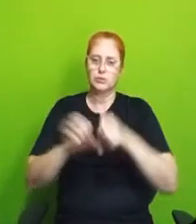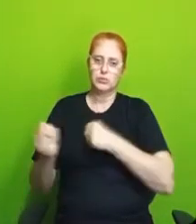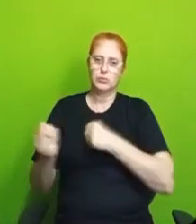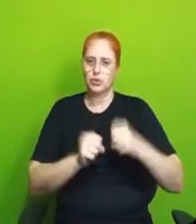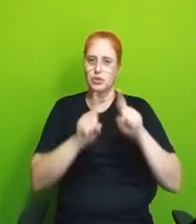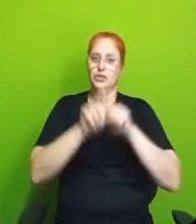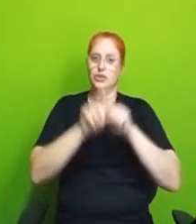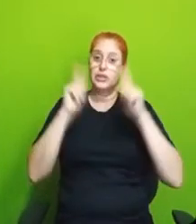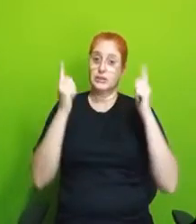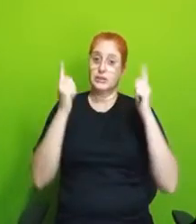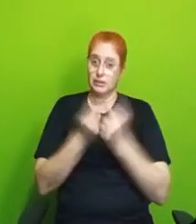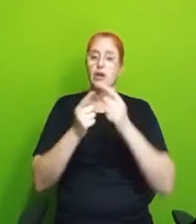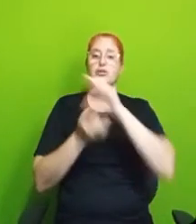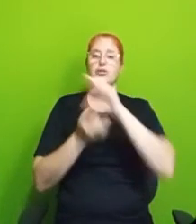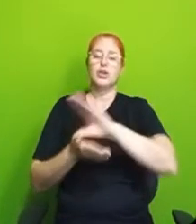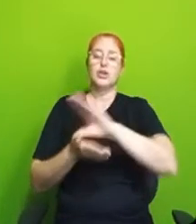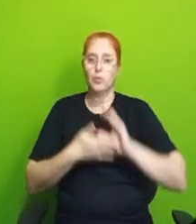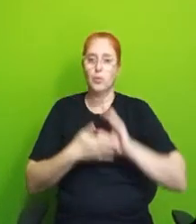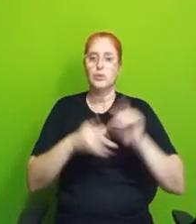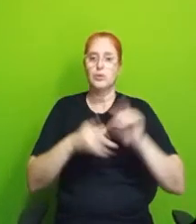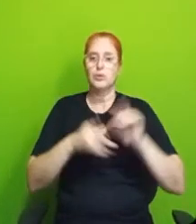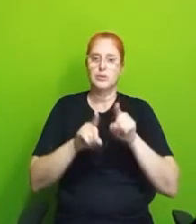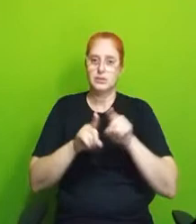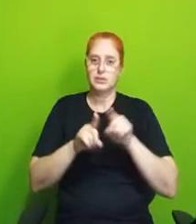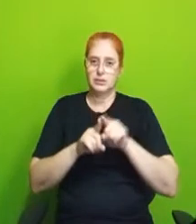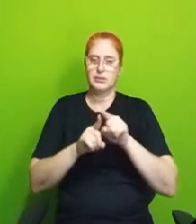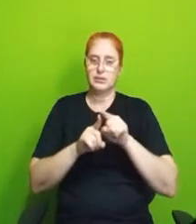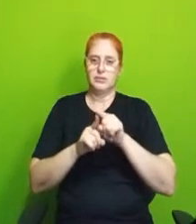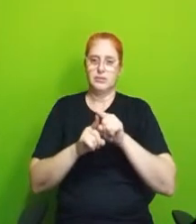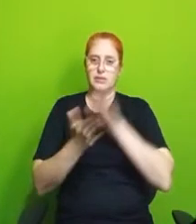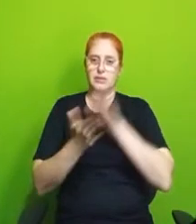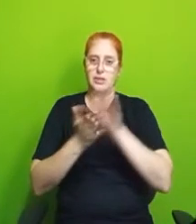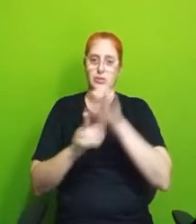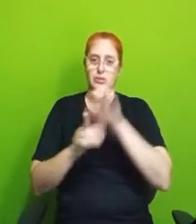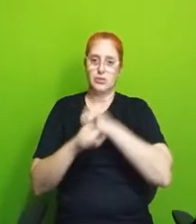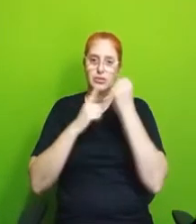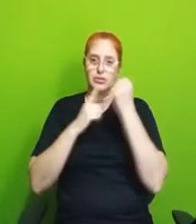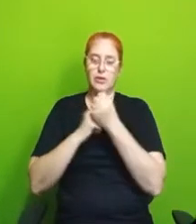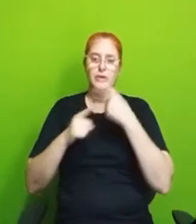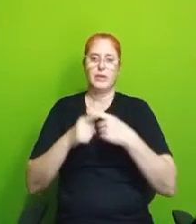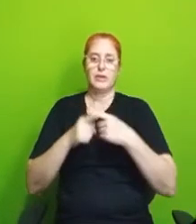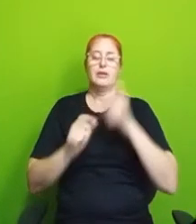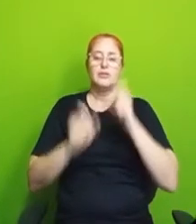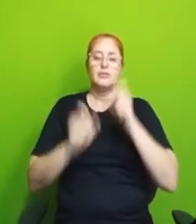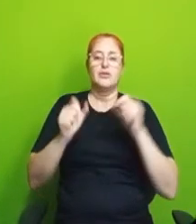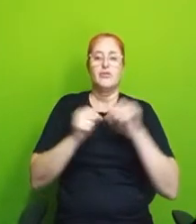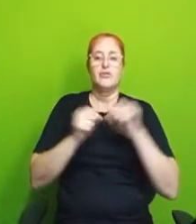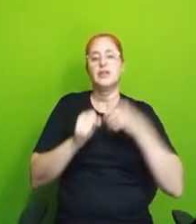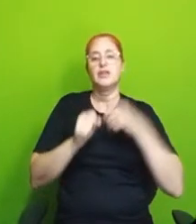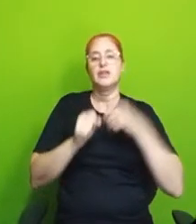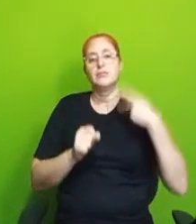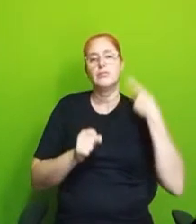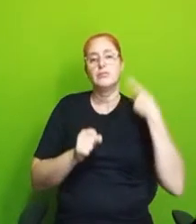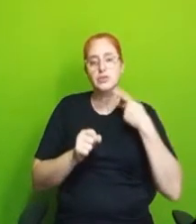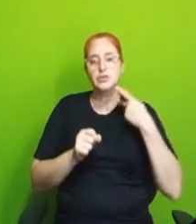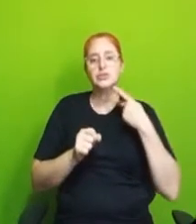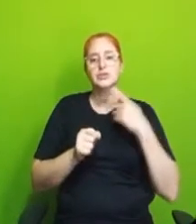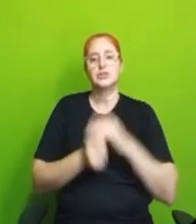de expressão das forças sociais, né? Que realiza políticas que estão justamente